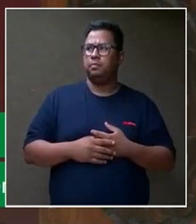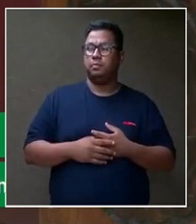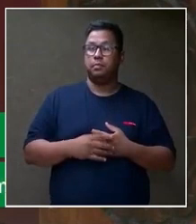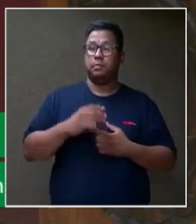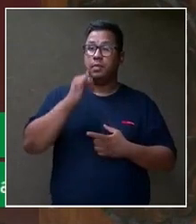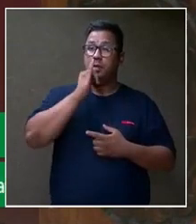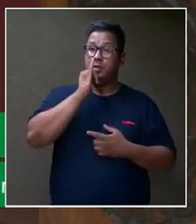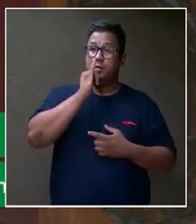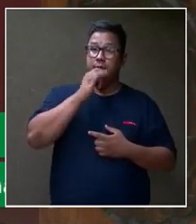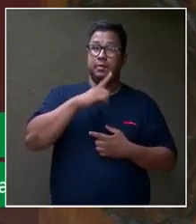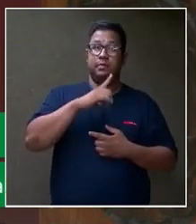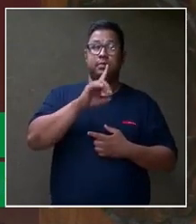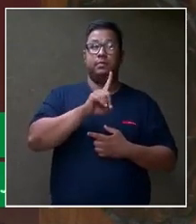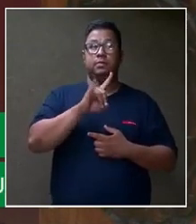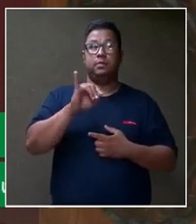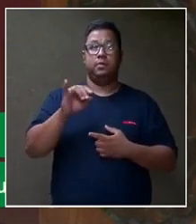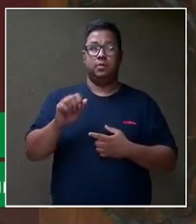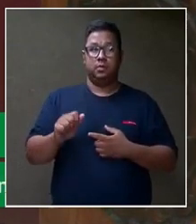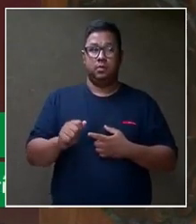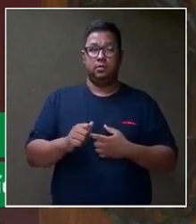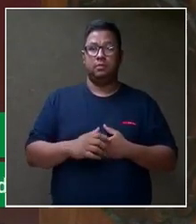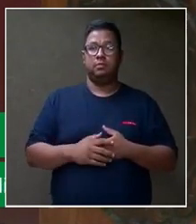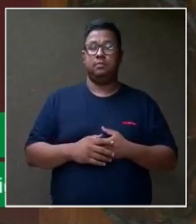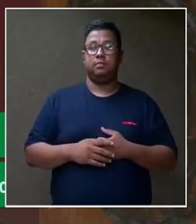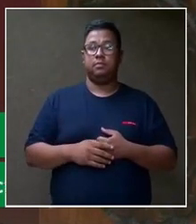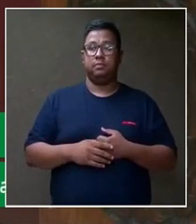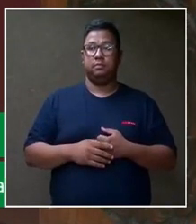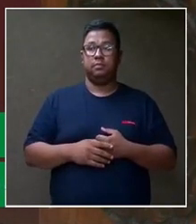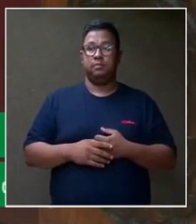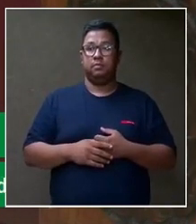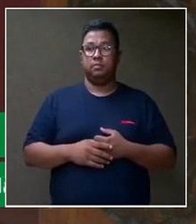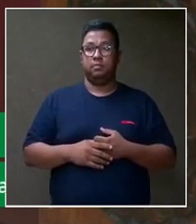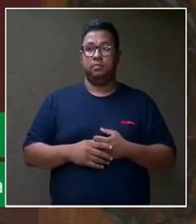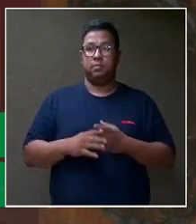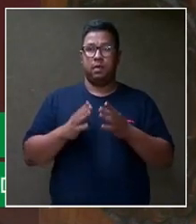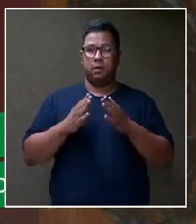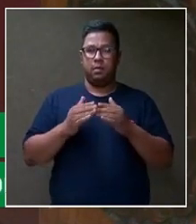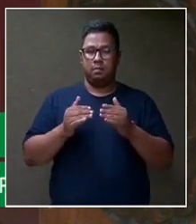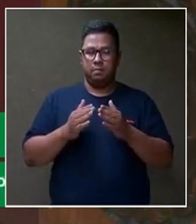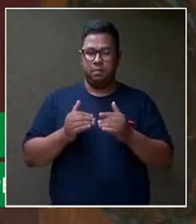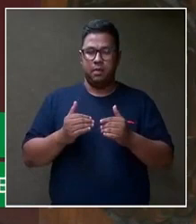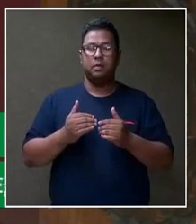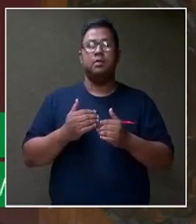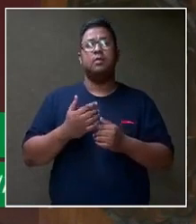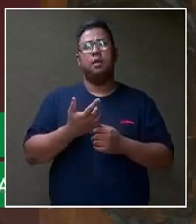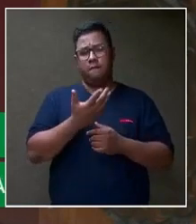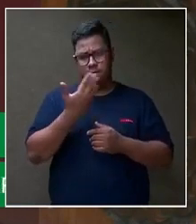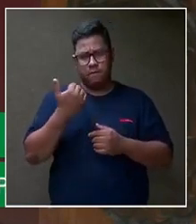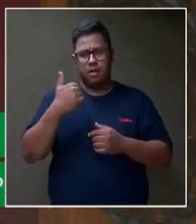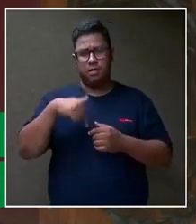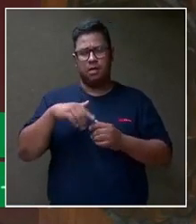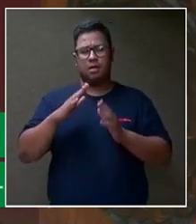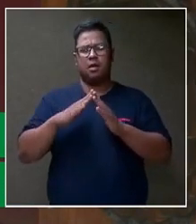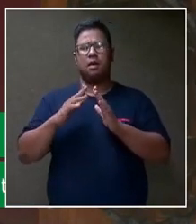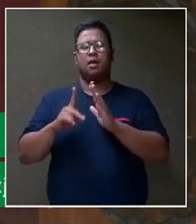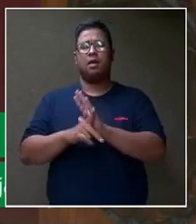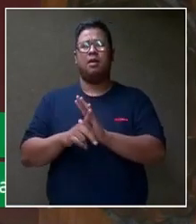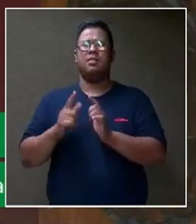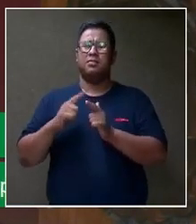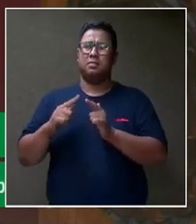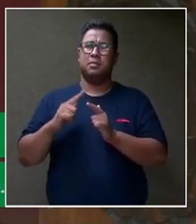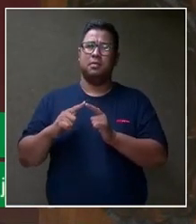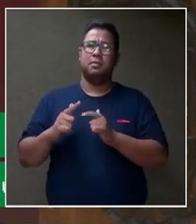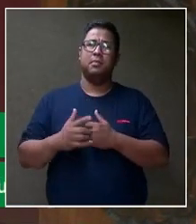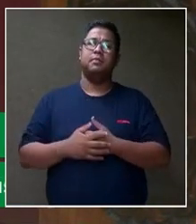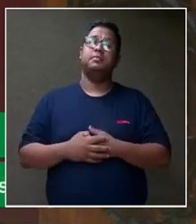Por exemplo, teve uma vez que eu chamei... Eu pedi ela para ir em casa conversar comigo, que eu estava passando também por uns problemas